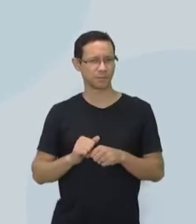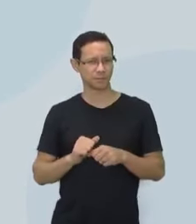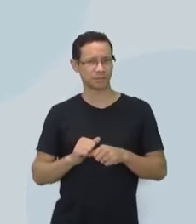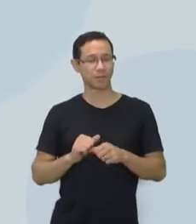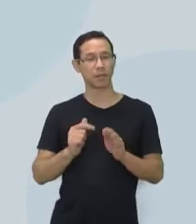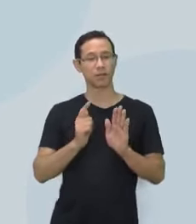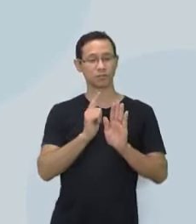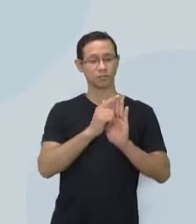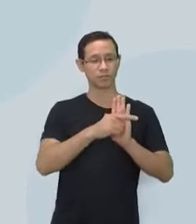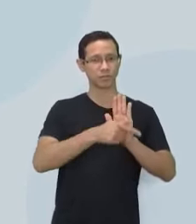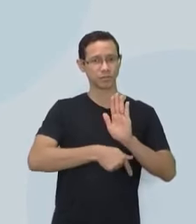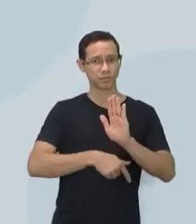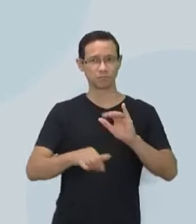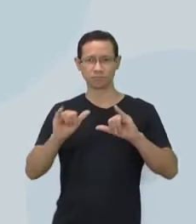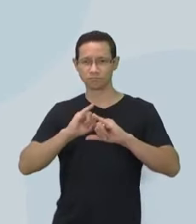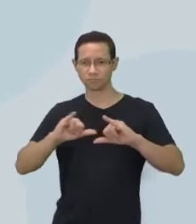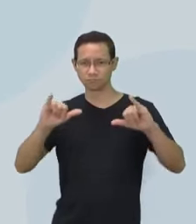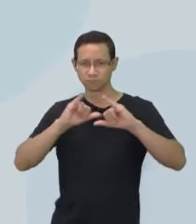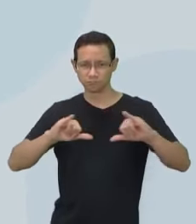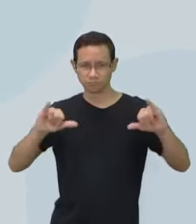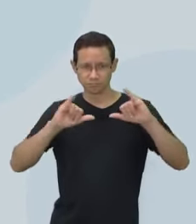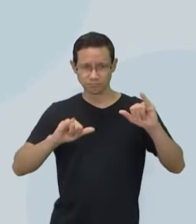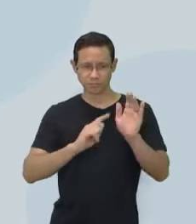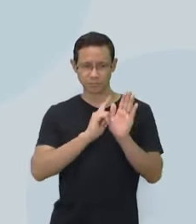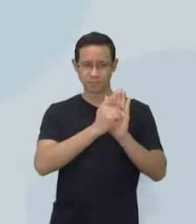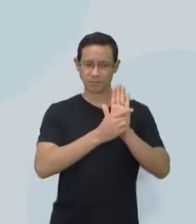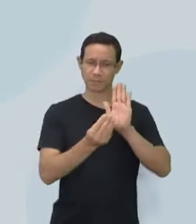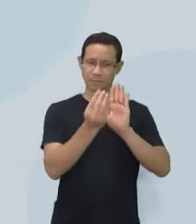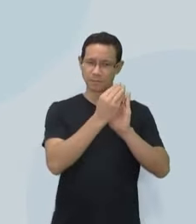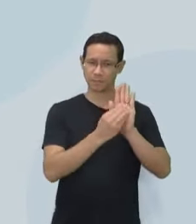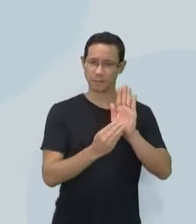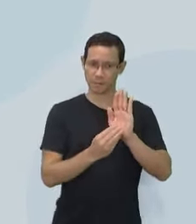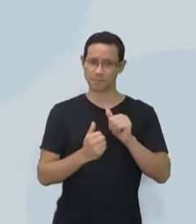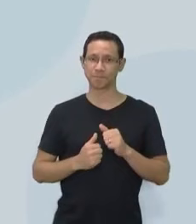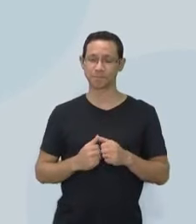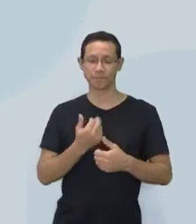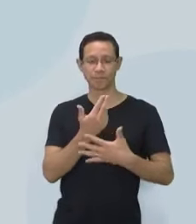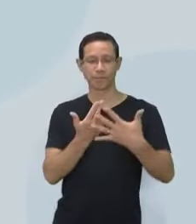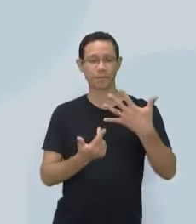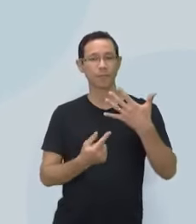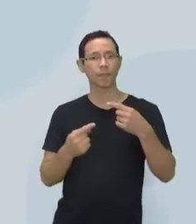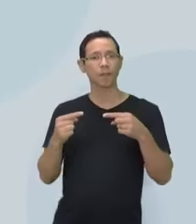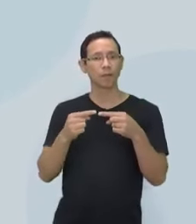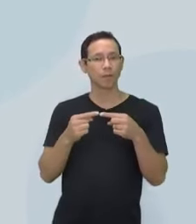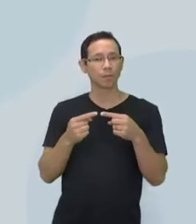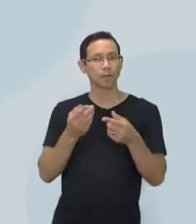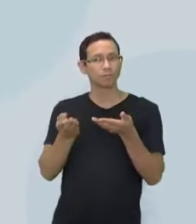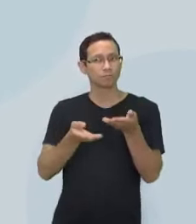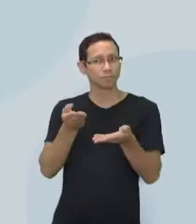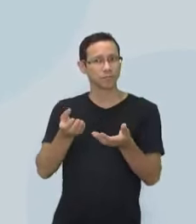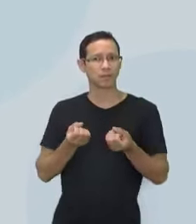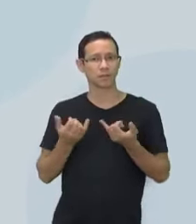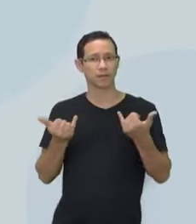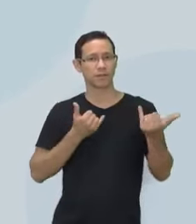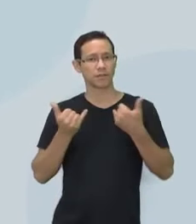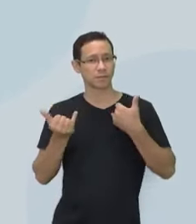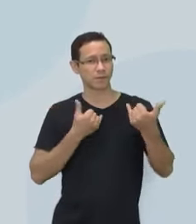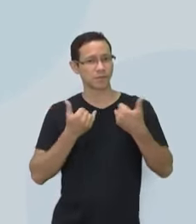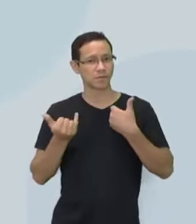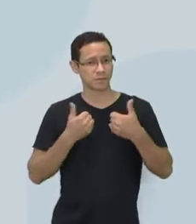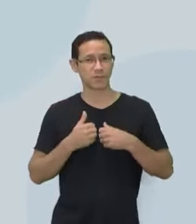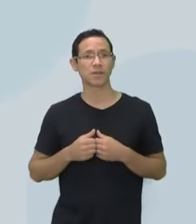gêneros jornalísticos e publicitários, é um caso. Os aspectos relativos ao tratamento da informação em notícias,